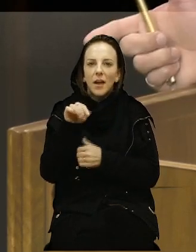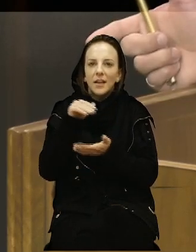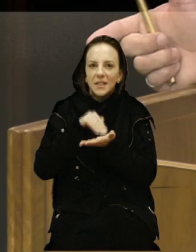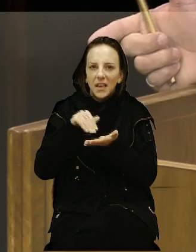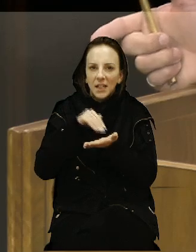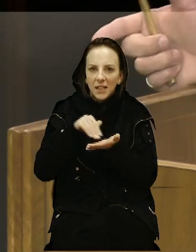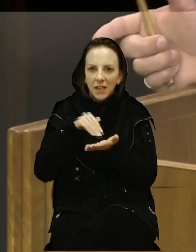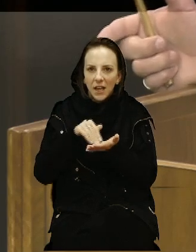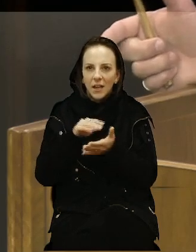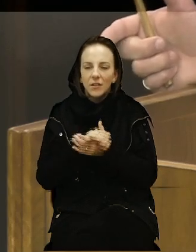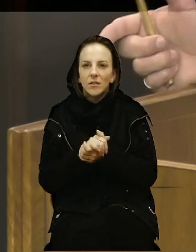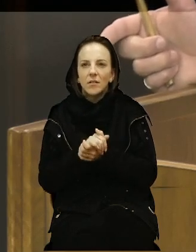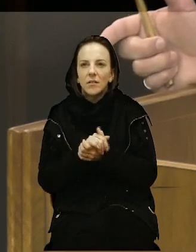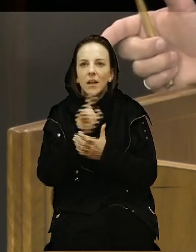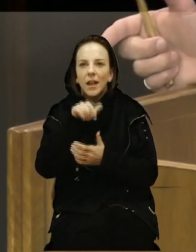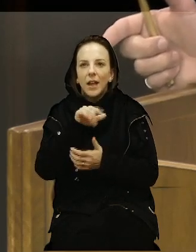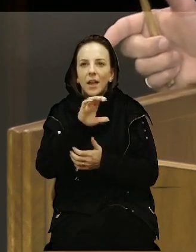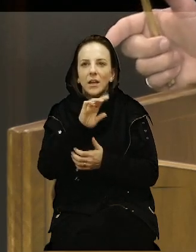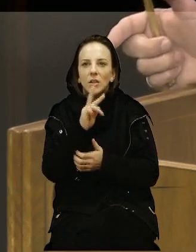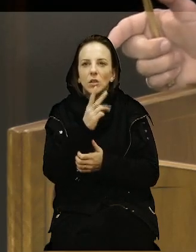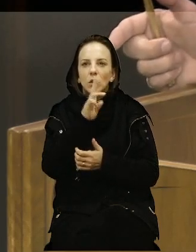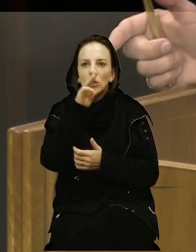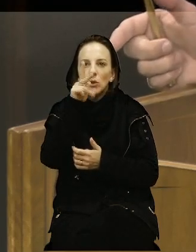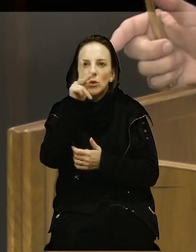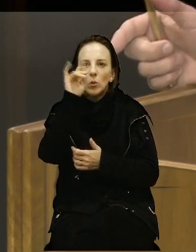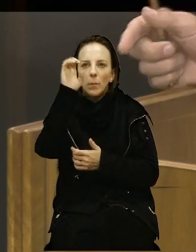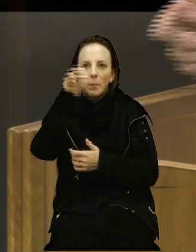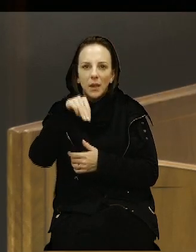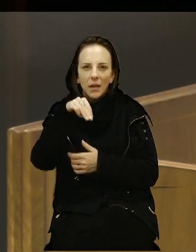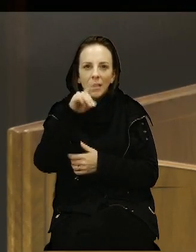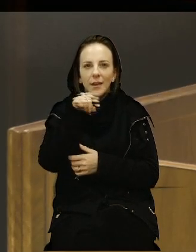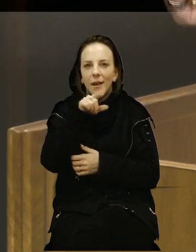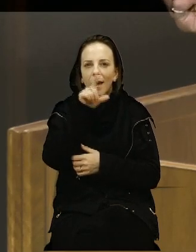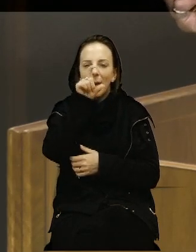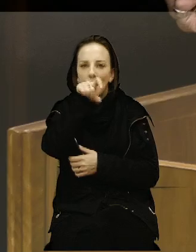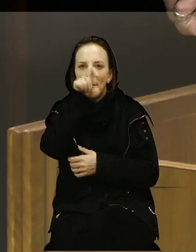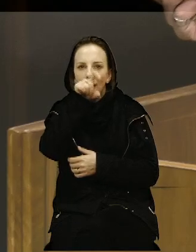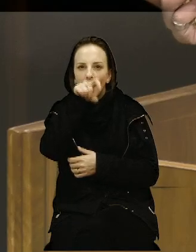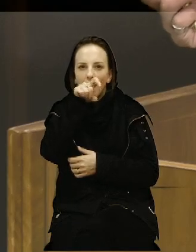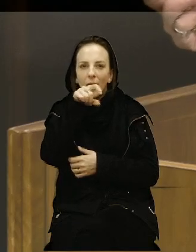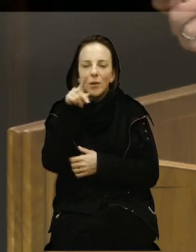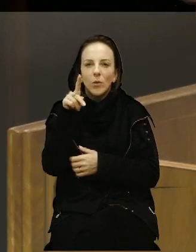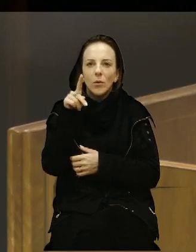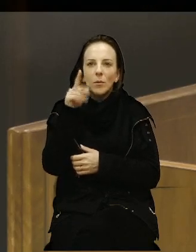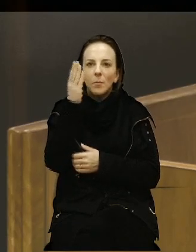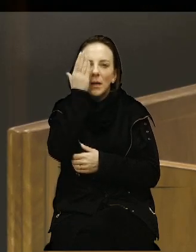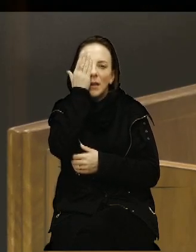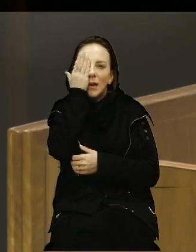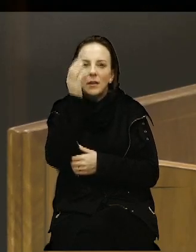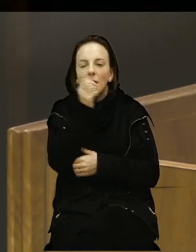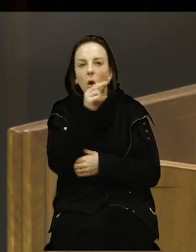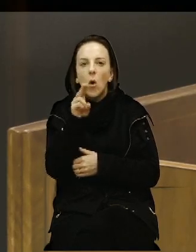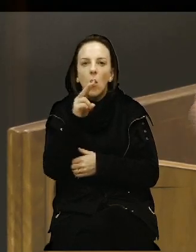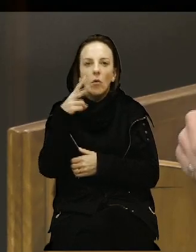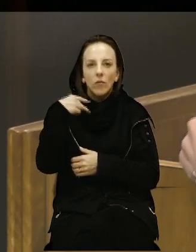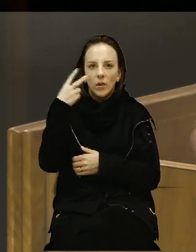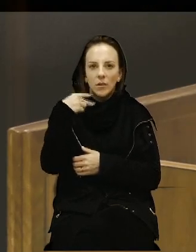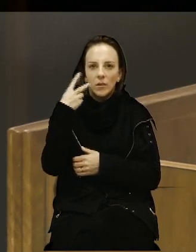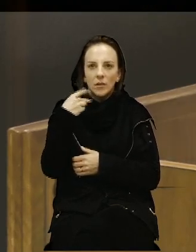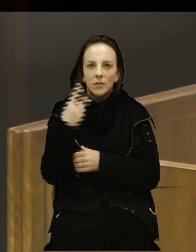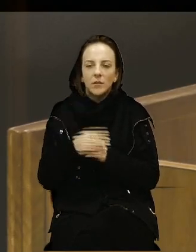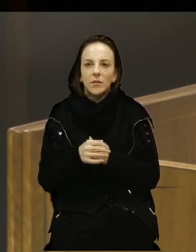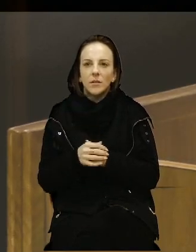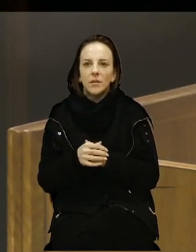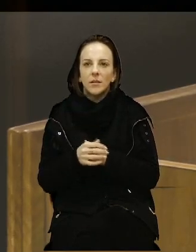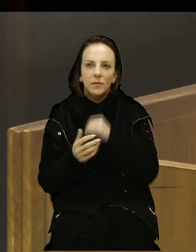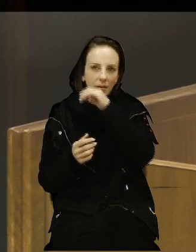ele é um chupim, se ele é um papagaio de pirata ou é um vereador, né? Porque esse sujeito